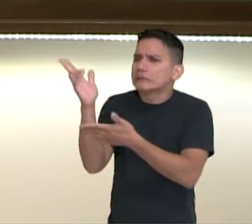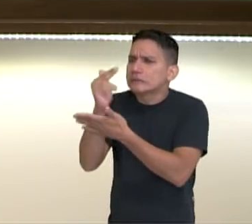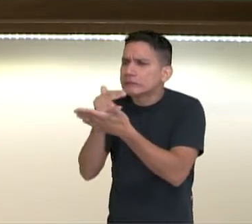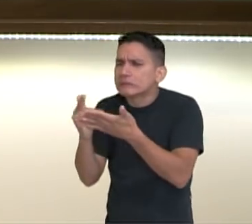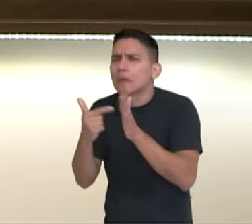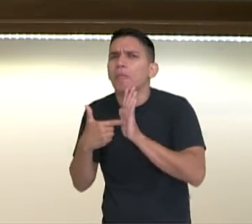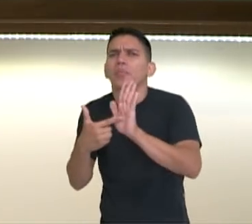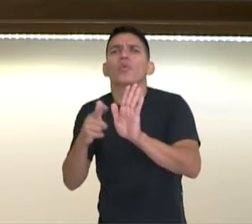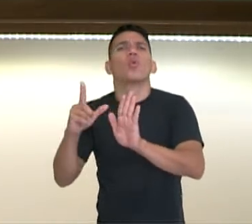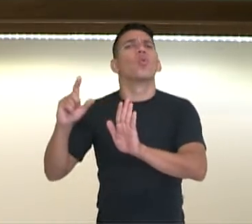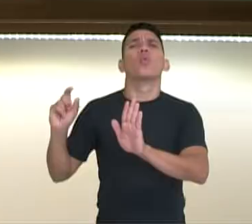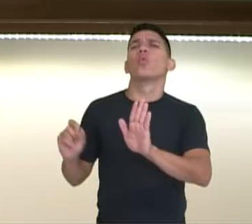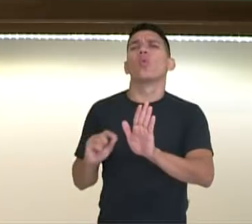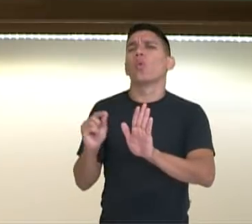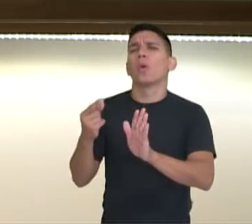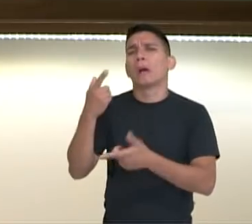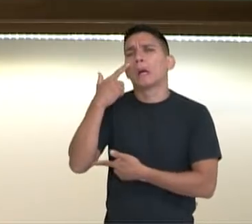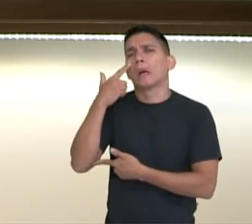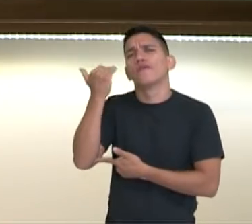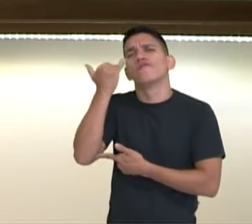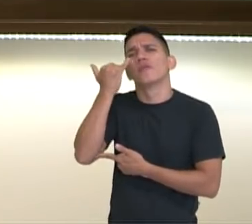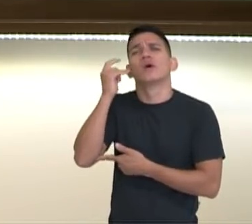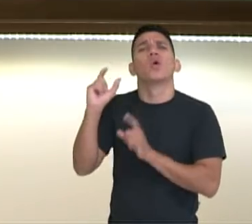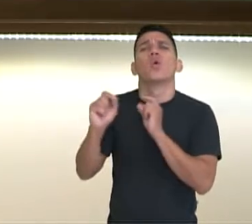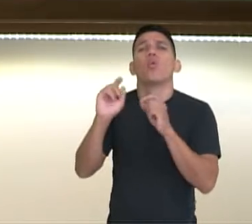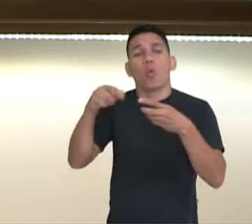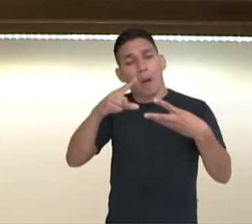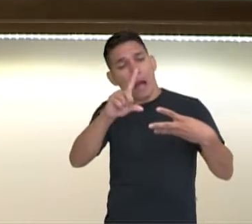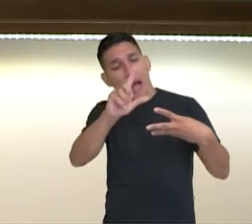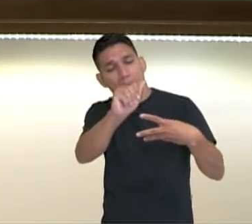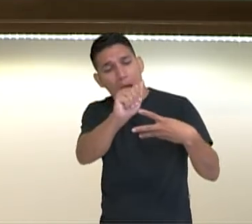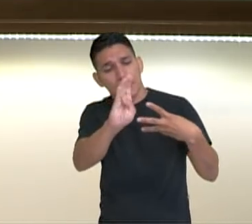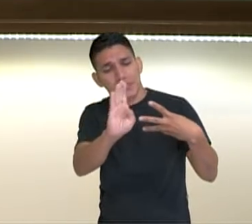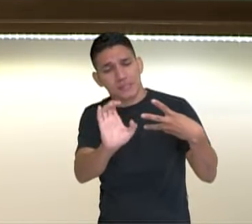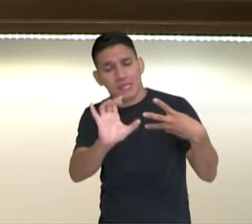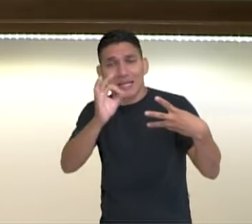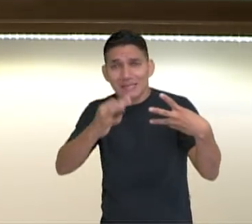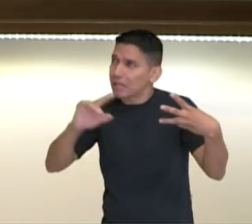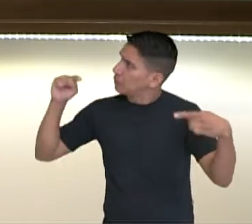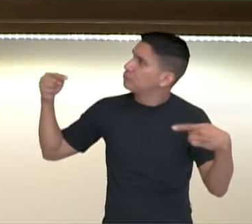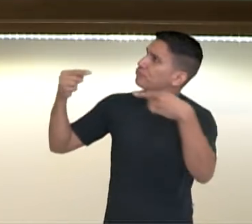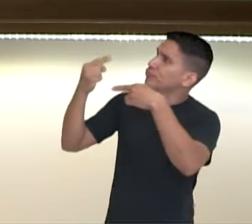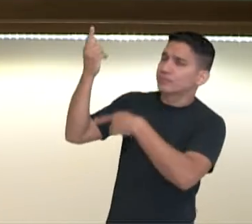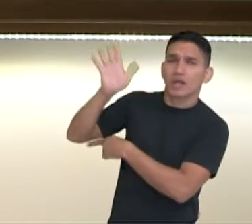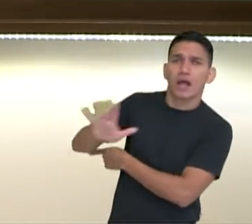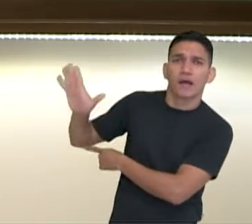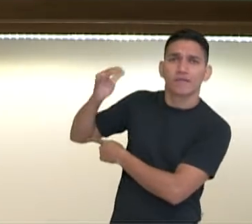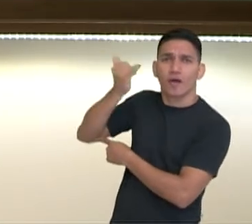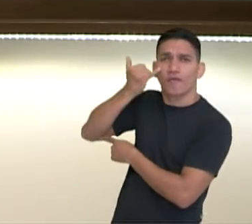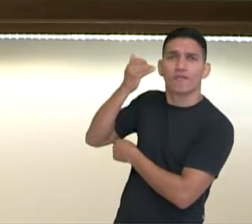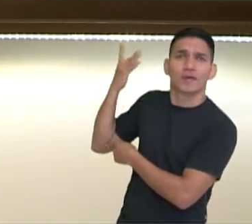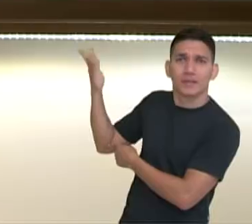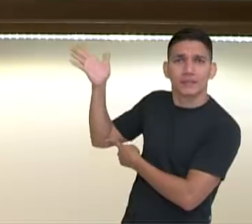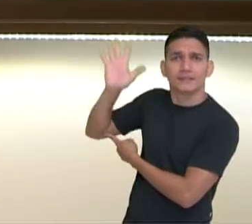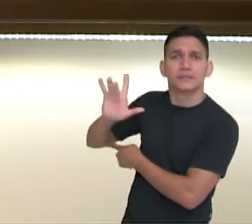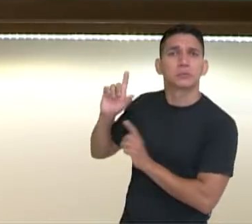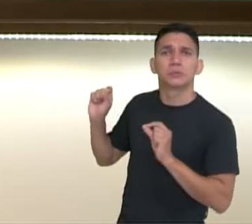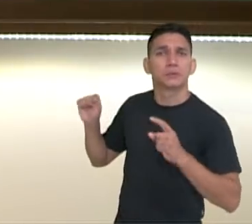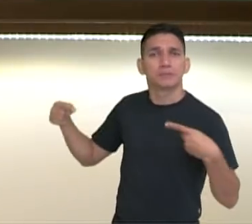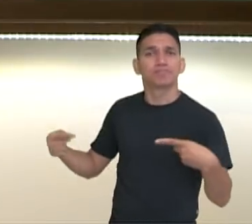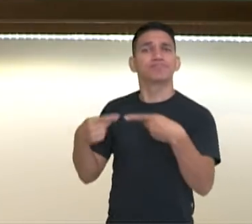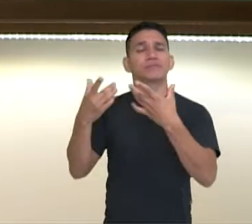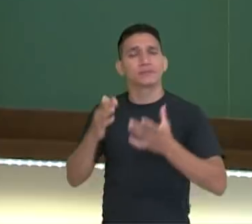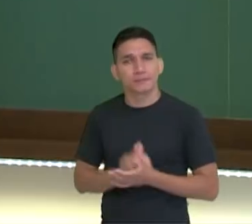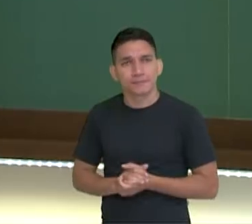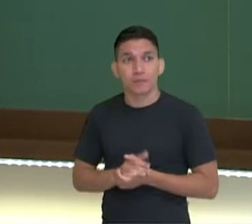estava mostrando ali para nós. Qual a alternativa que está correta em relação às informações mostradas ali. Então, o que